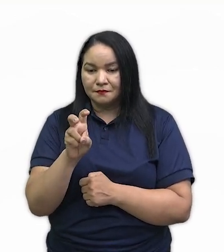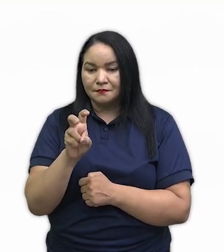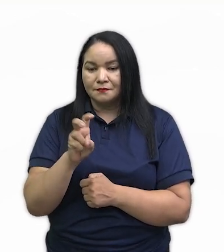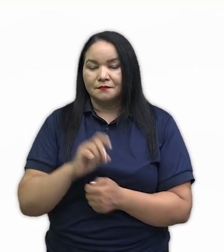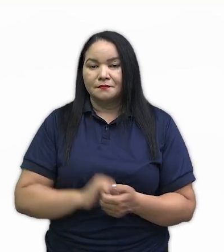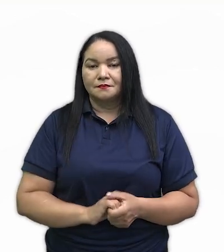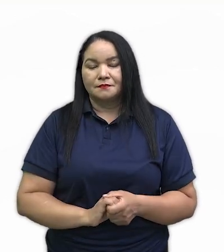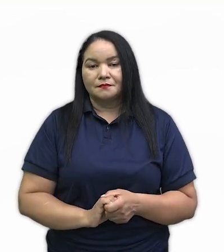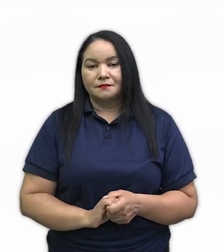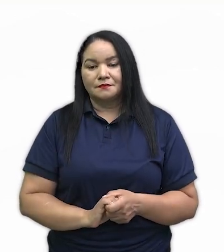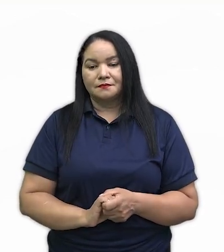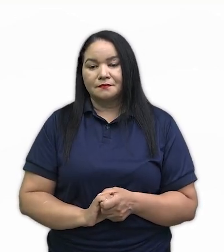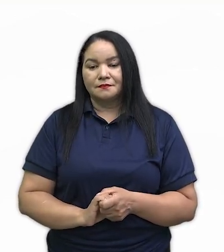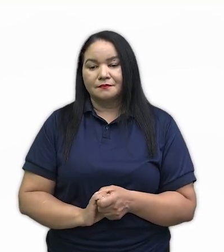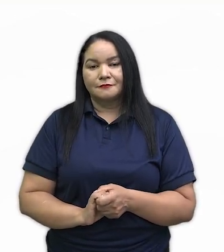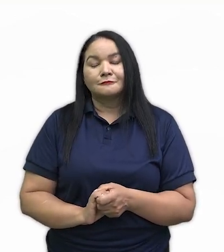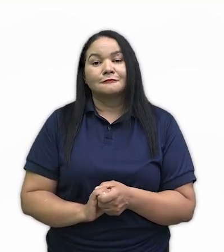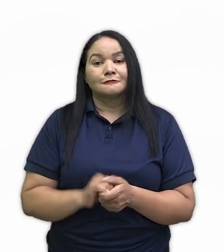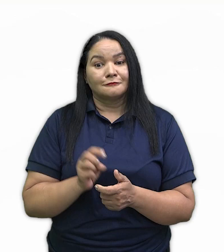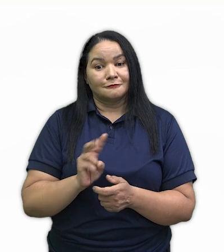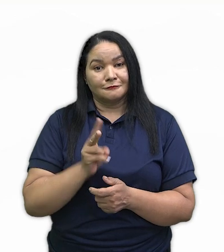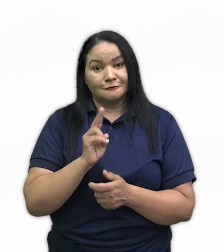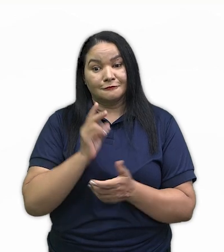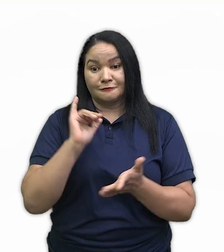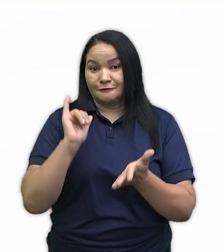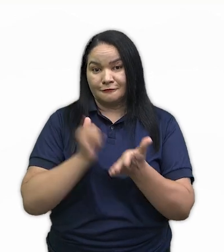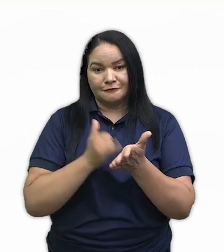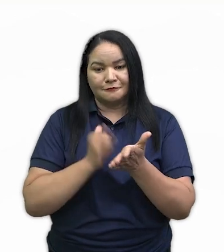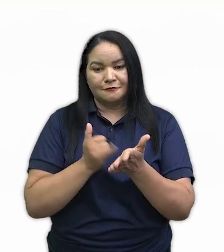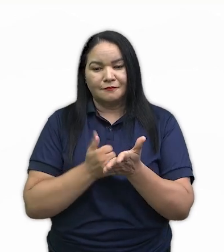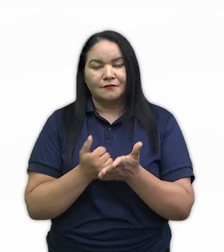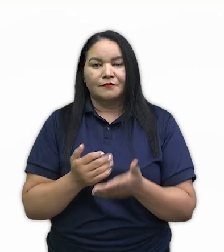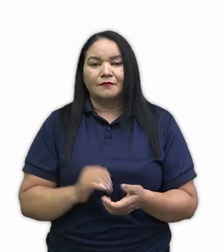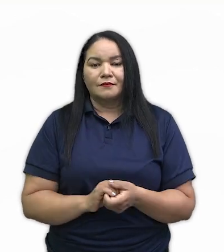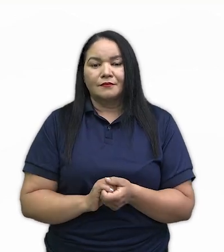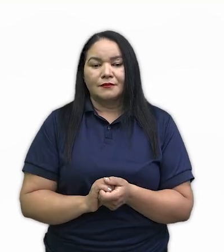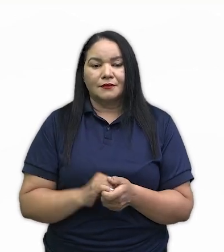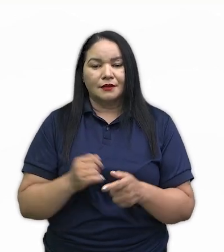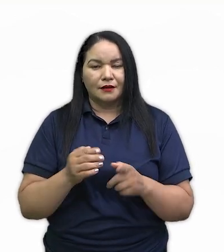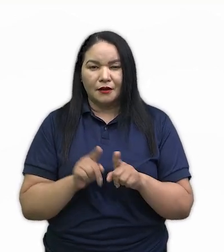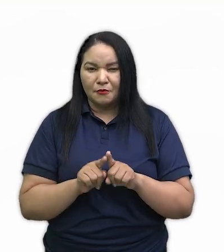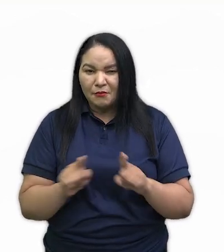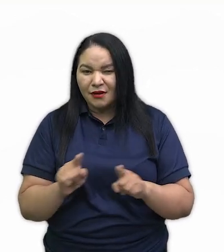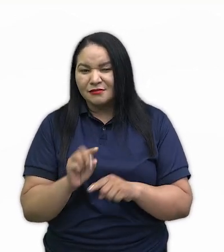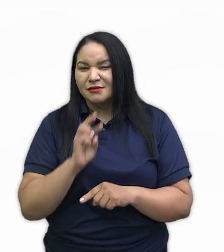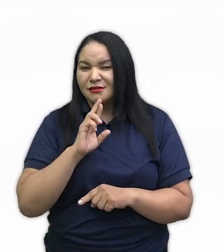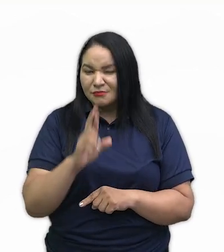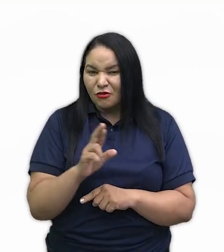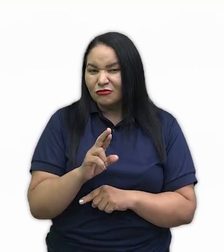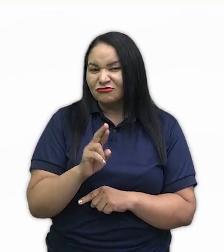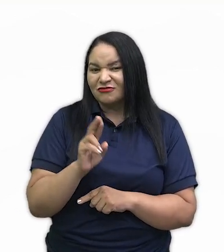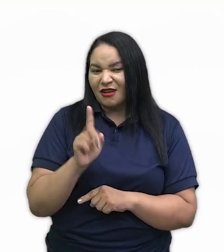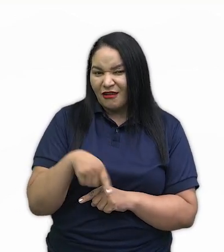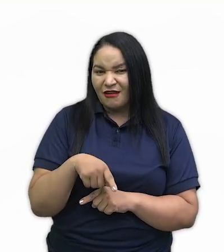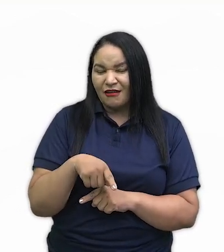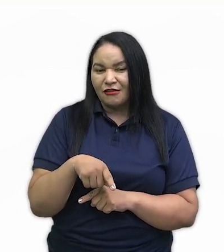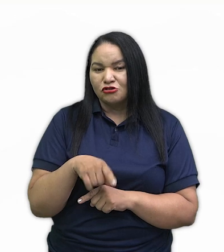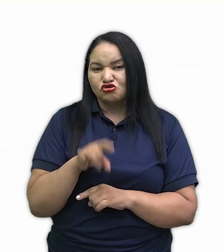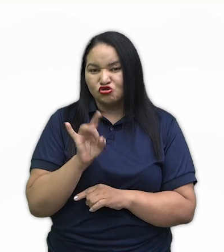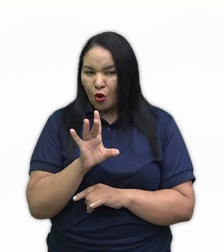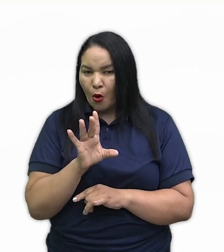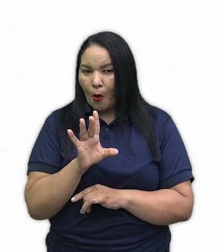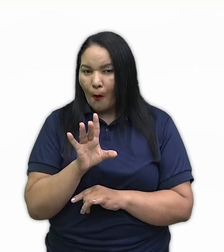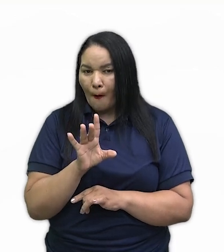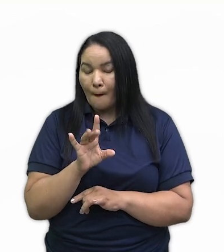375. Esse foi o valor dos juros. A resposta é essa? Não sei, vamos ver aqui. Vamos